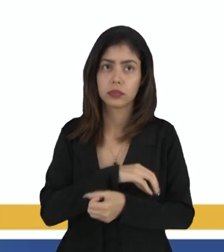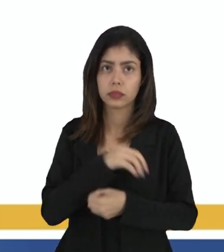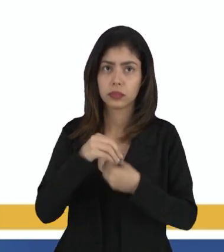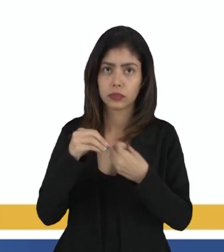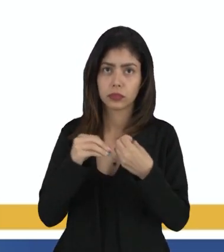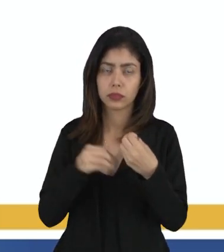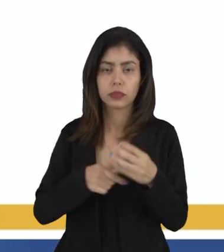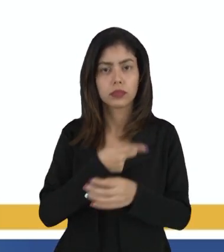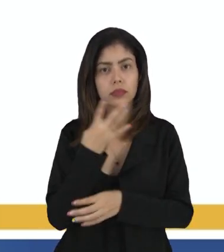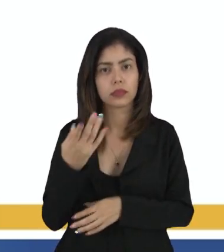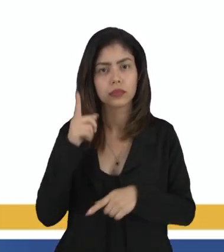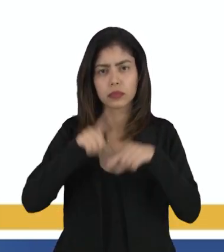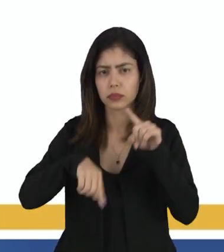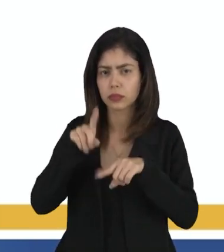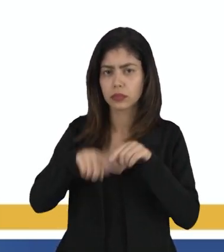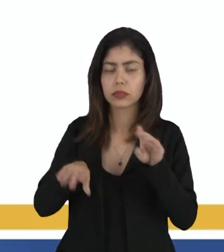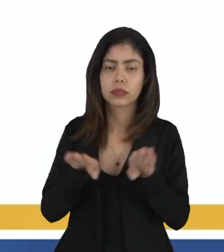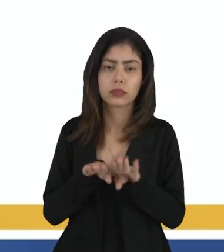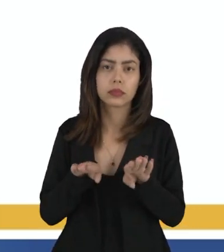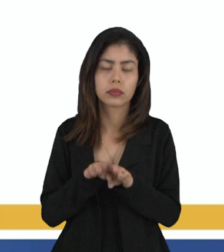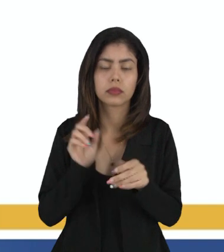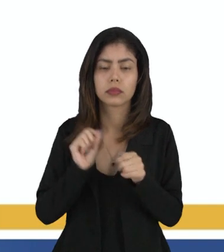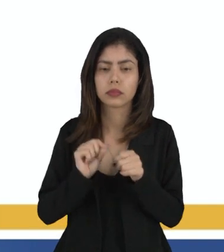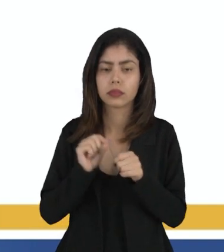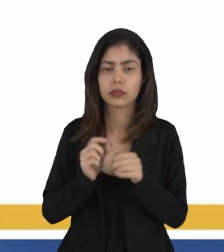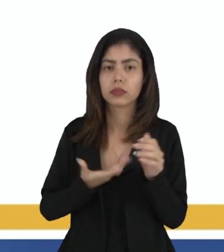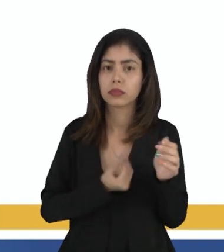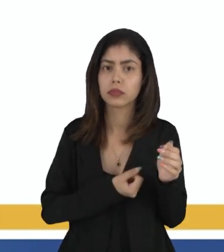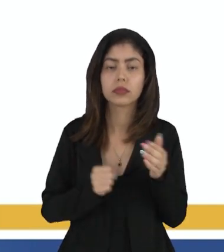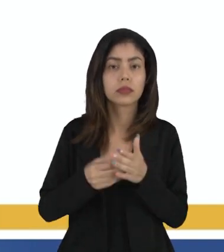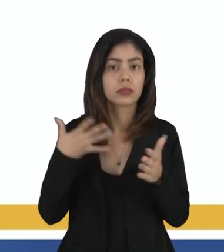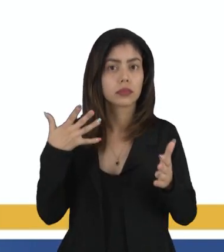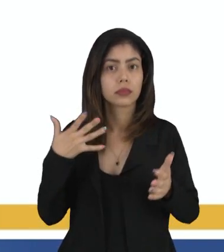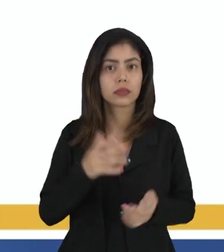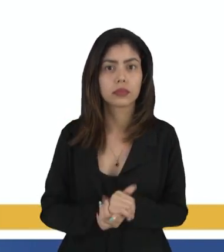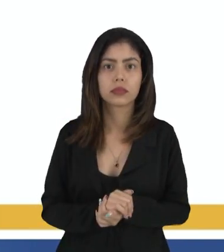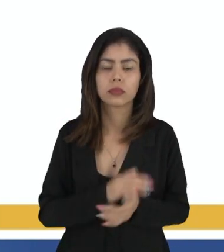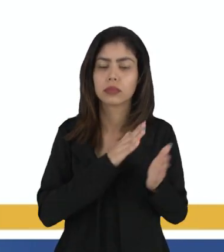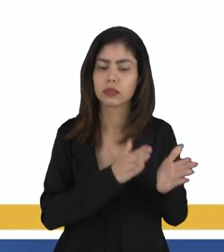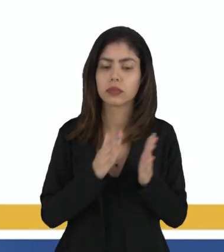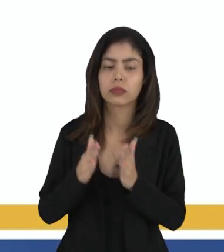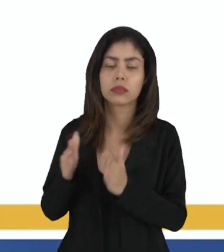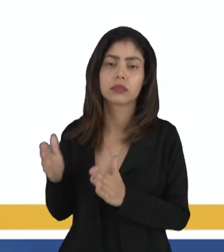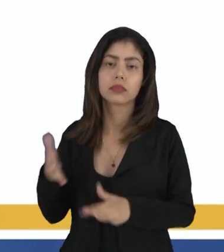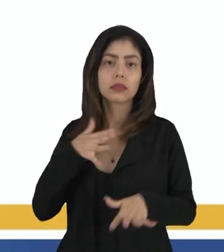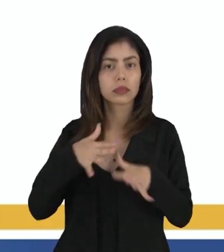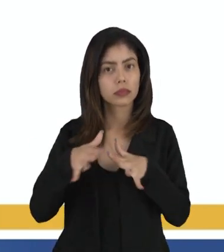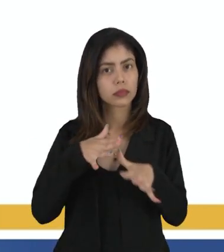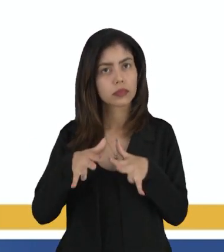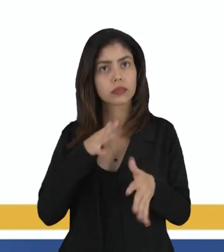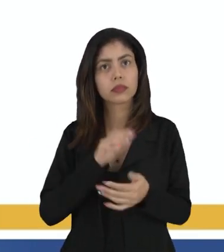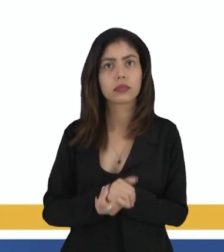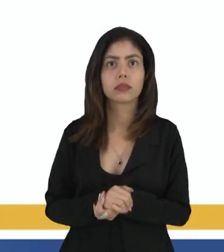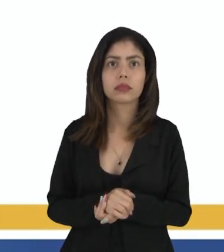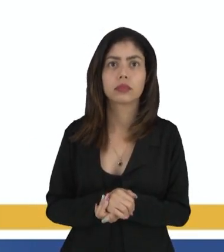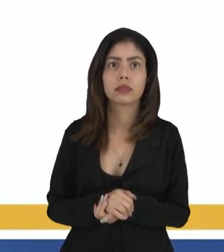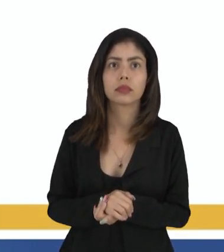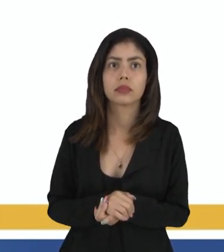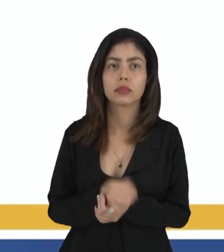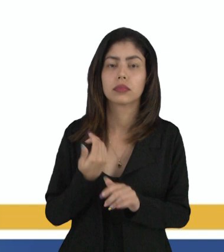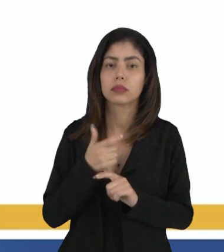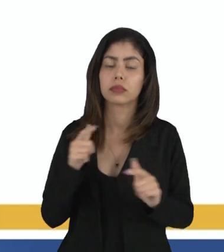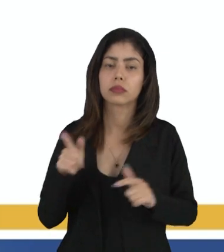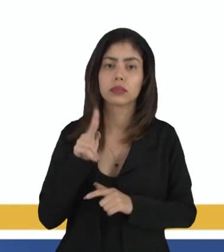determinada quantidade de matéria. Tem um material ali, é feito por inúmeras partículas, essas partículas estão vibrando, e esse grau de vibração